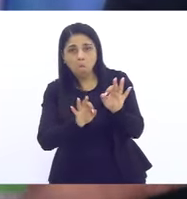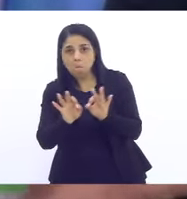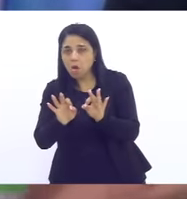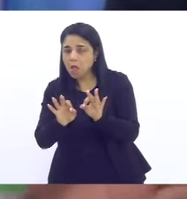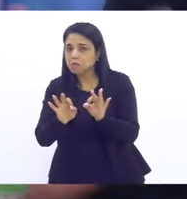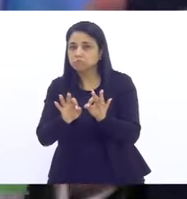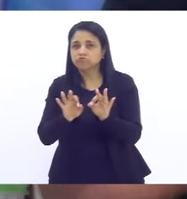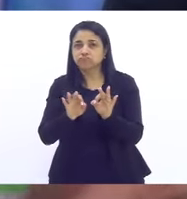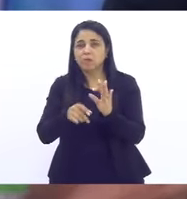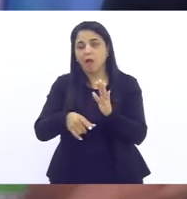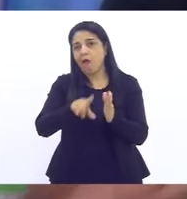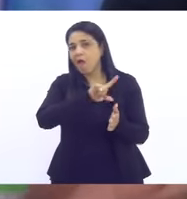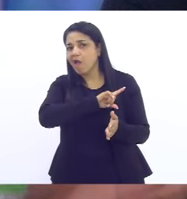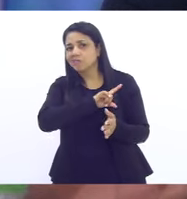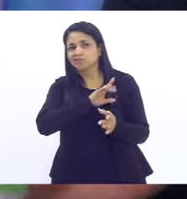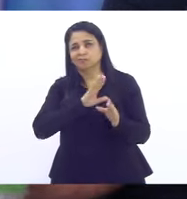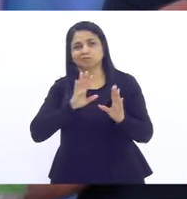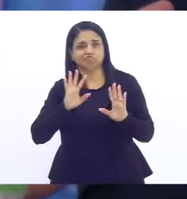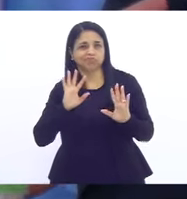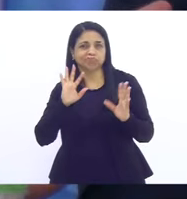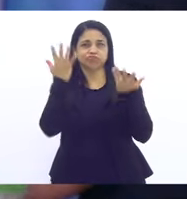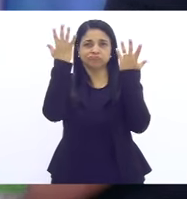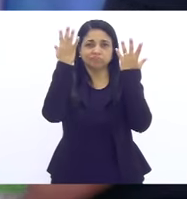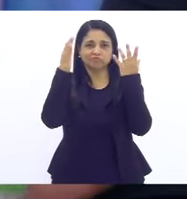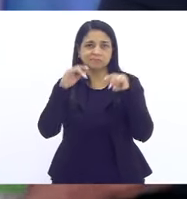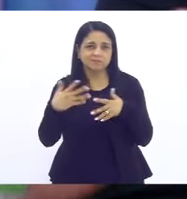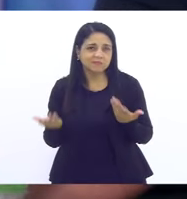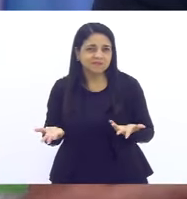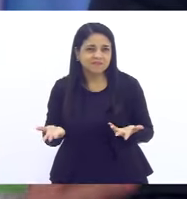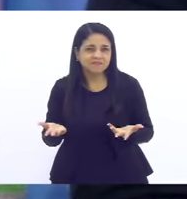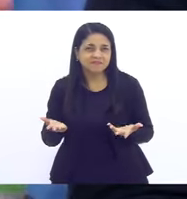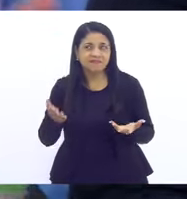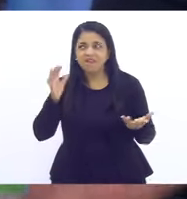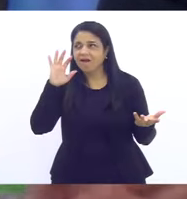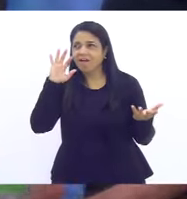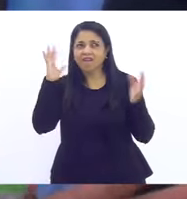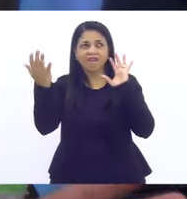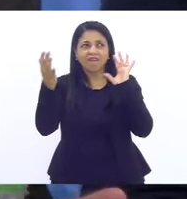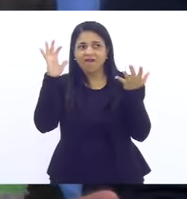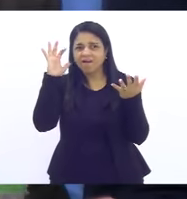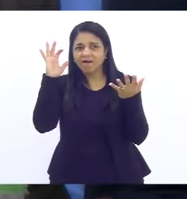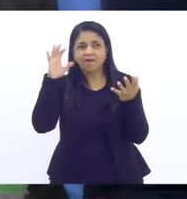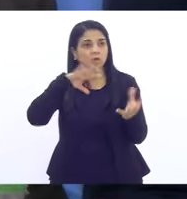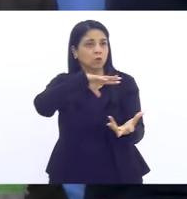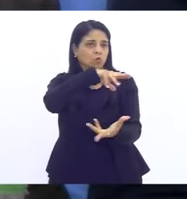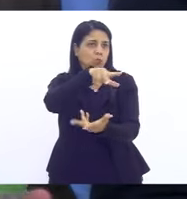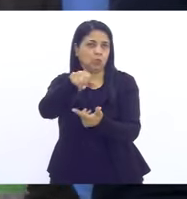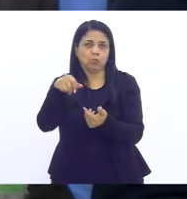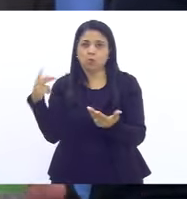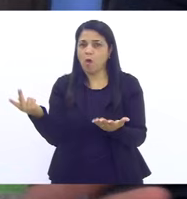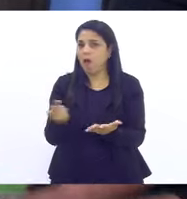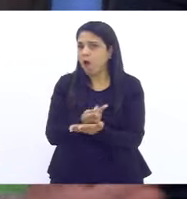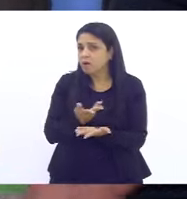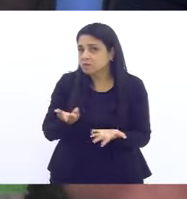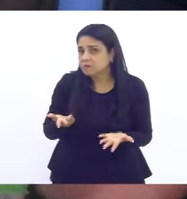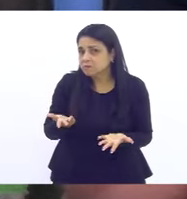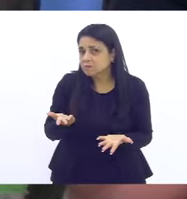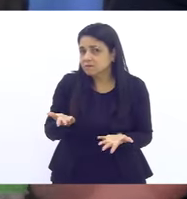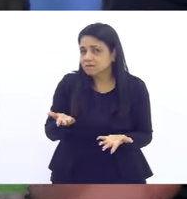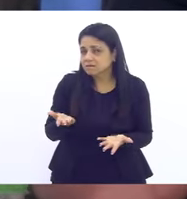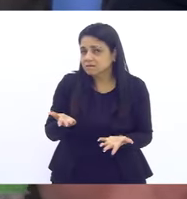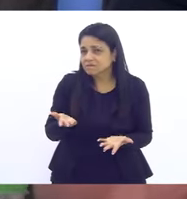porra, para qualquer tipo de evento. Afinal, evento climático acontece no mundo todo, porra. No mundo todo. No Brasil não